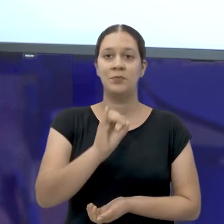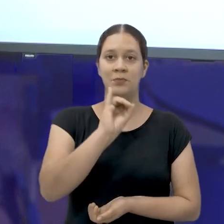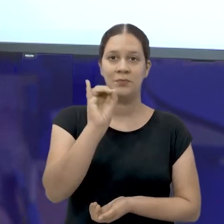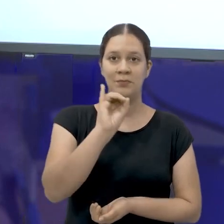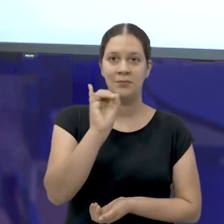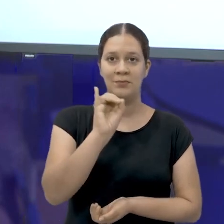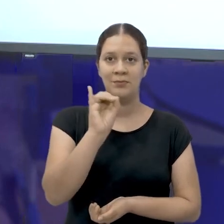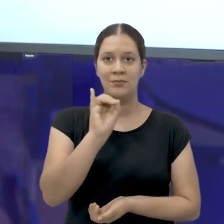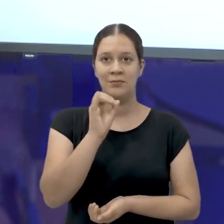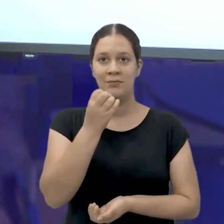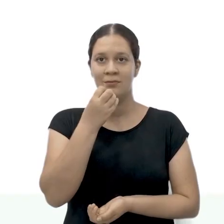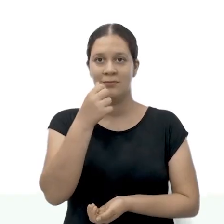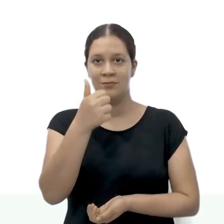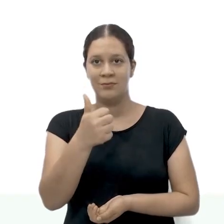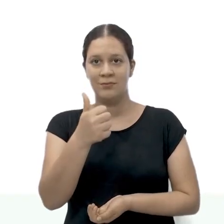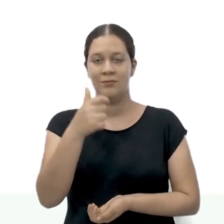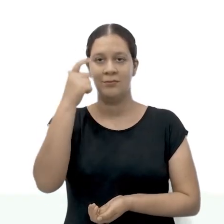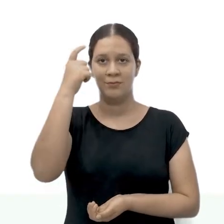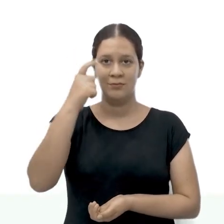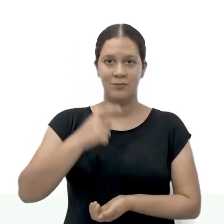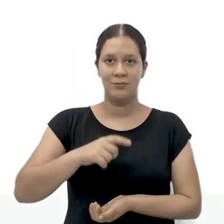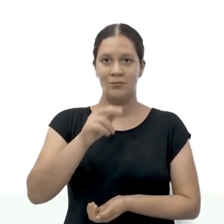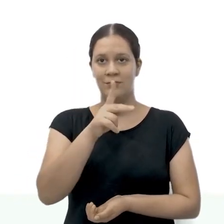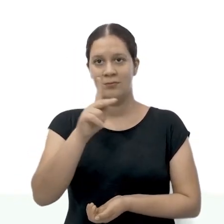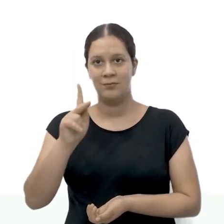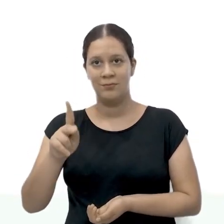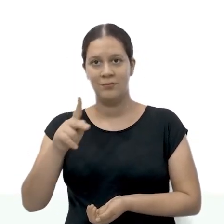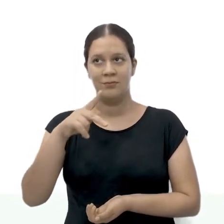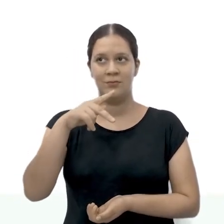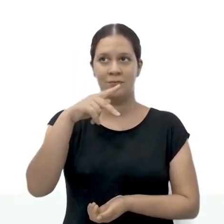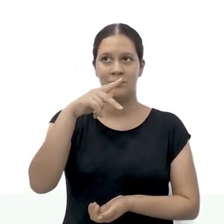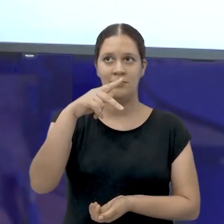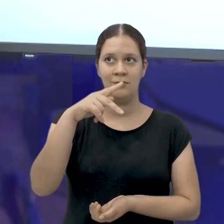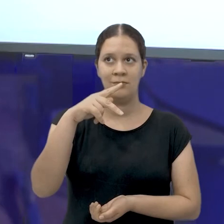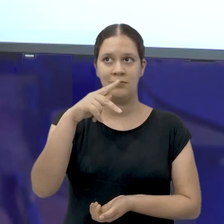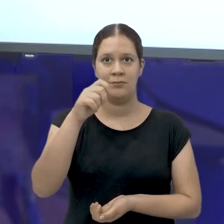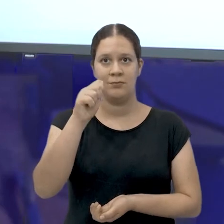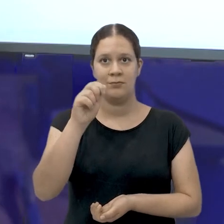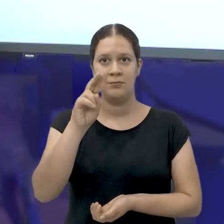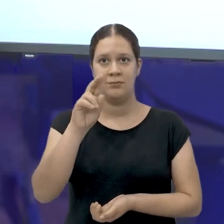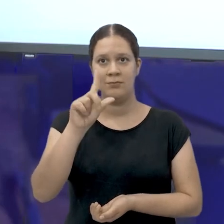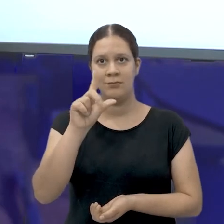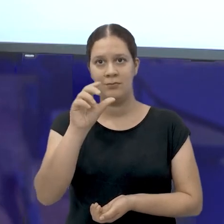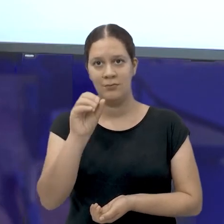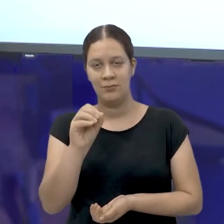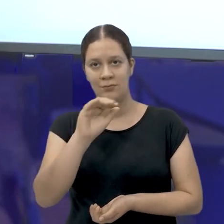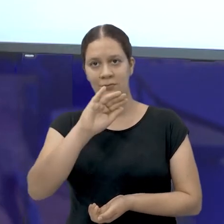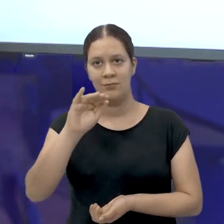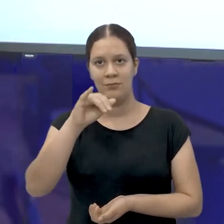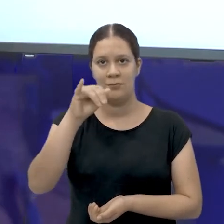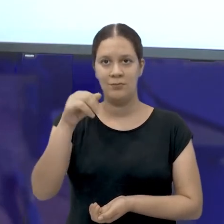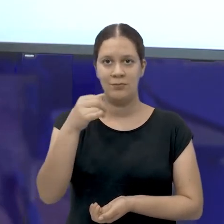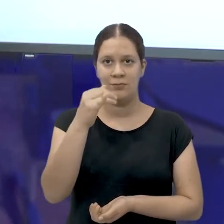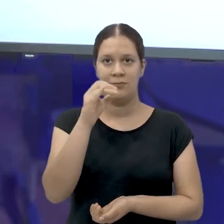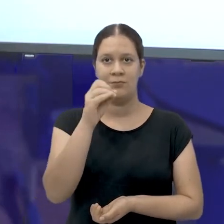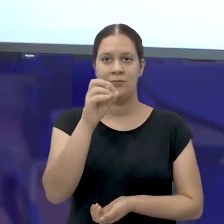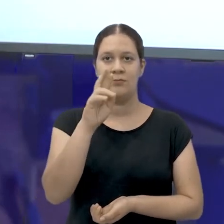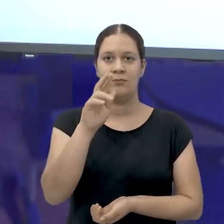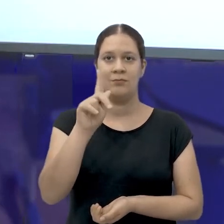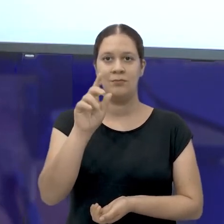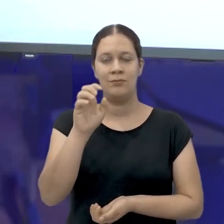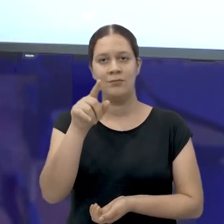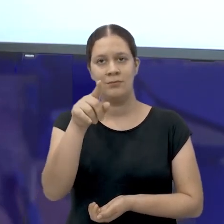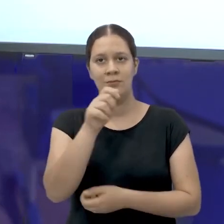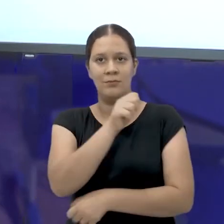Olá, tudo bom? Eu sou o professor Paulo Jorge e mais uma vez aqui com você. E de modo bem especial com você,